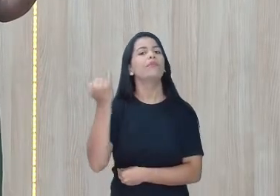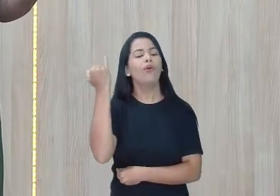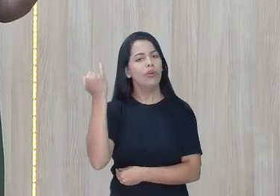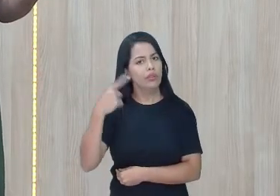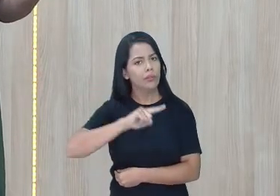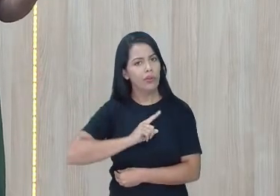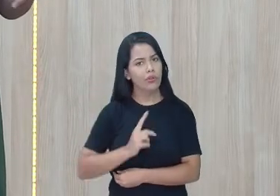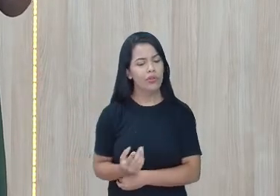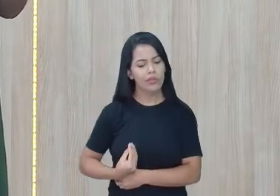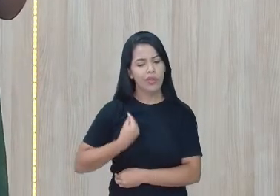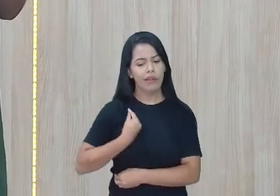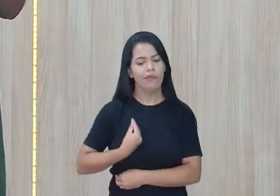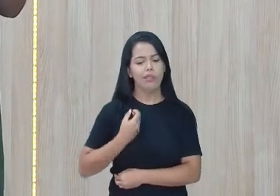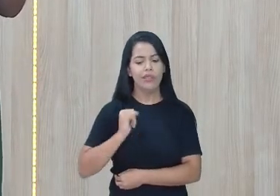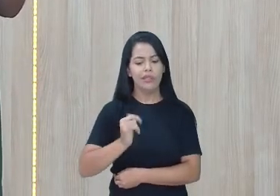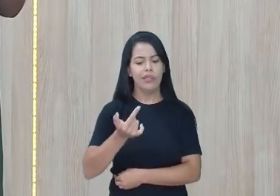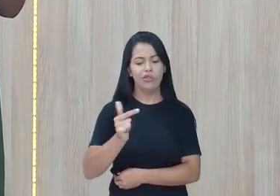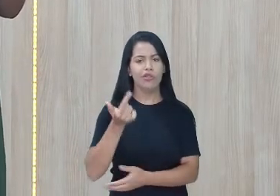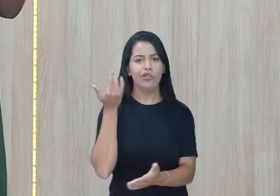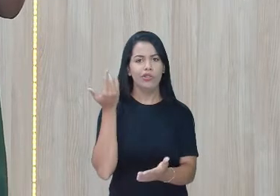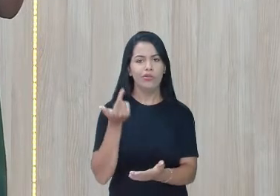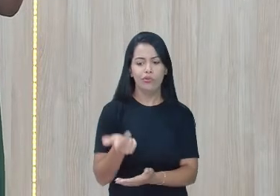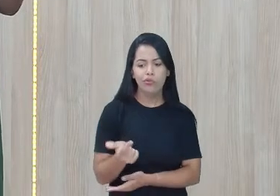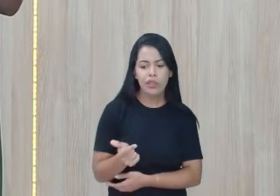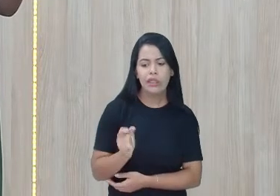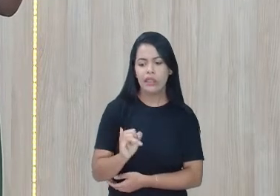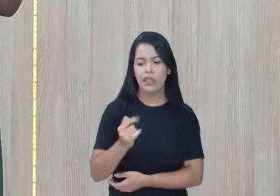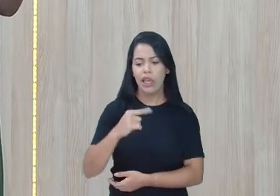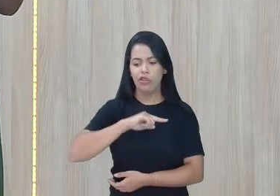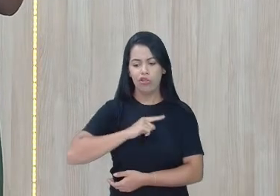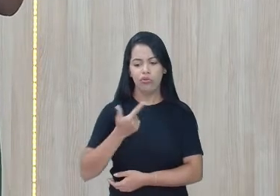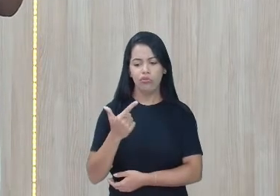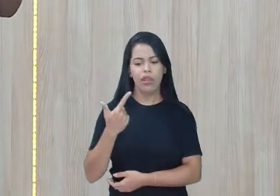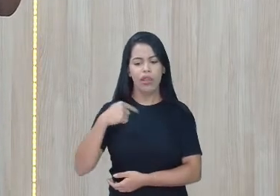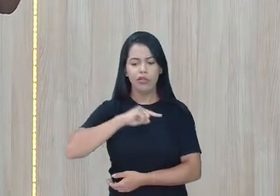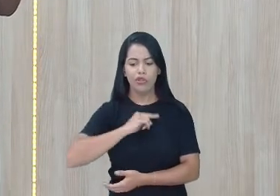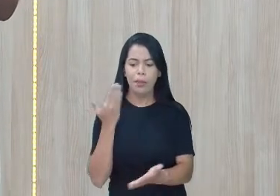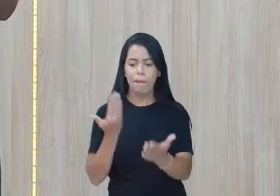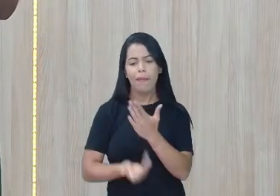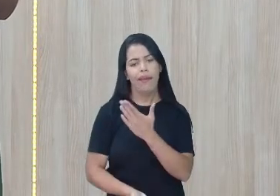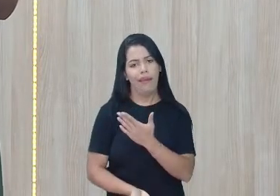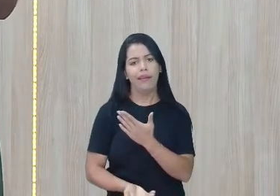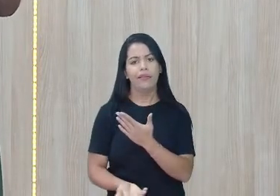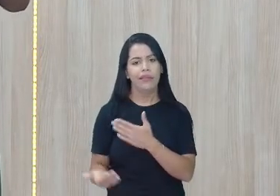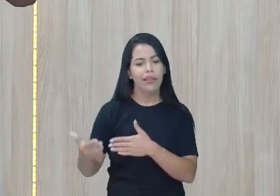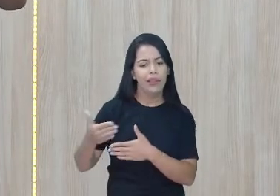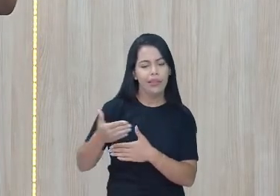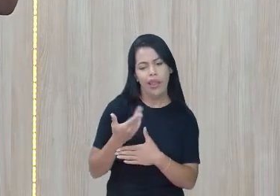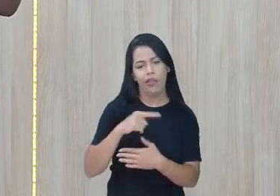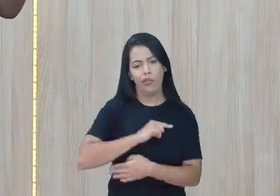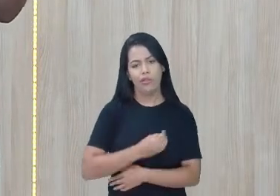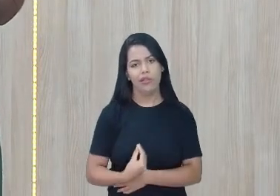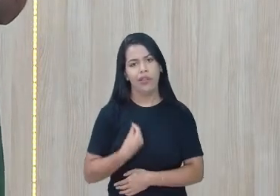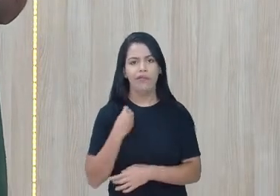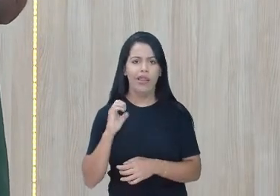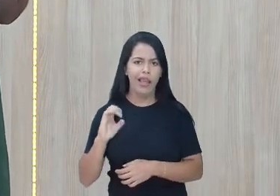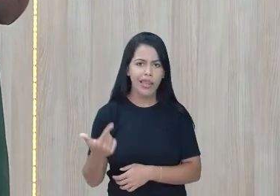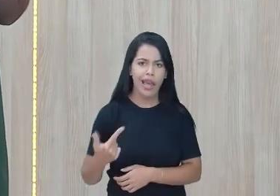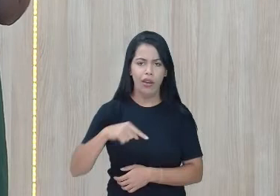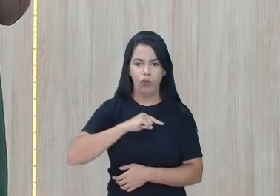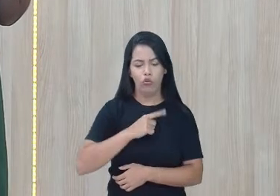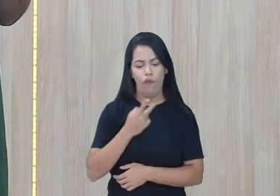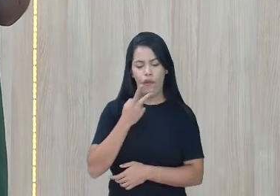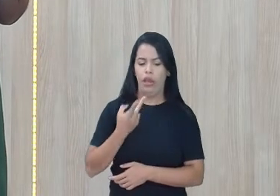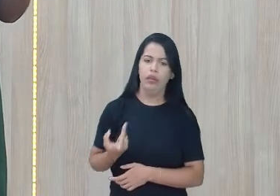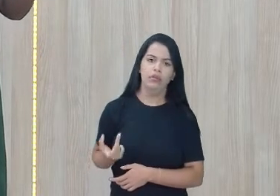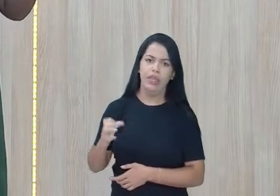nossa existência, né? Que sem eles a gente perderia o controle, perderia o rumo da nossa vida. É claro que isso é uma forma exacerbada de